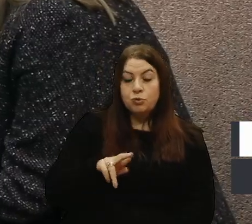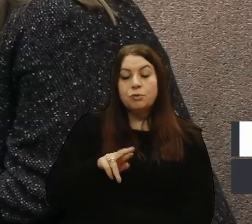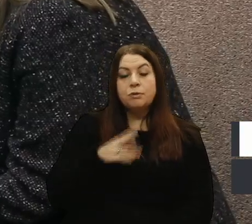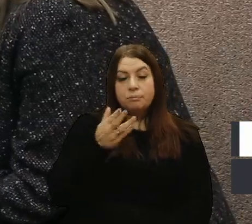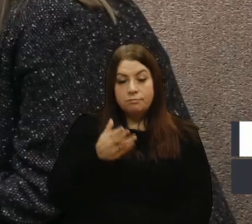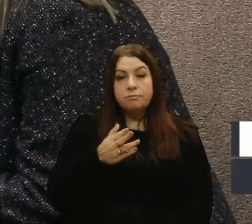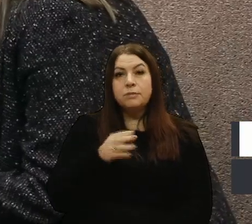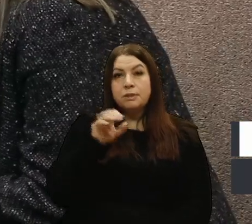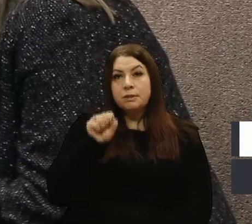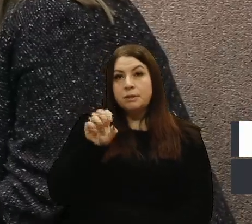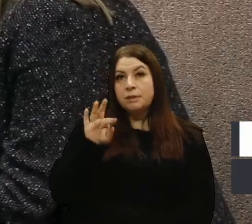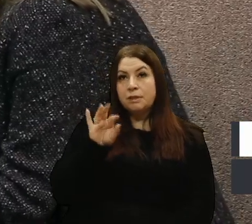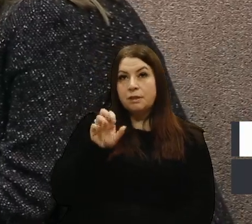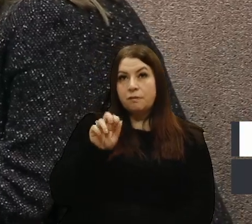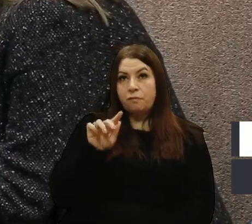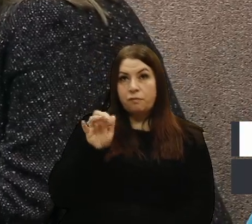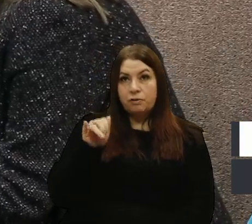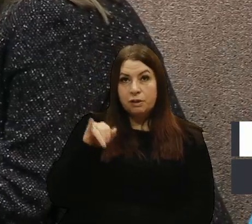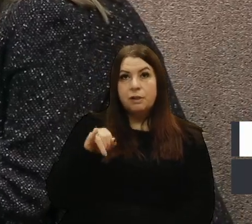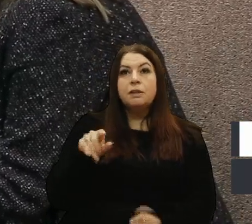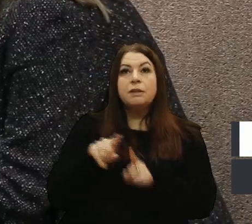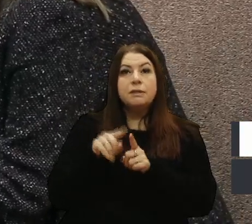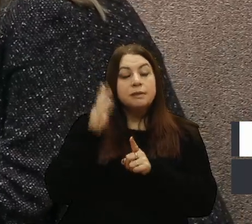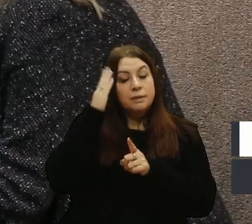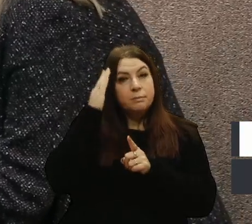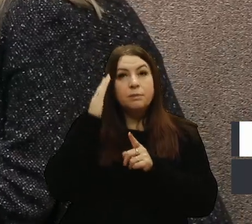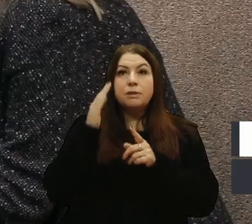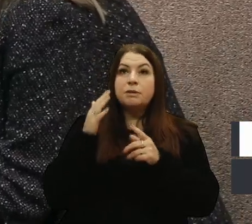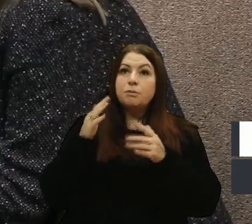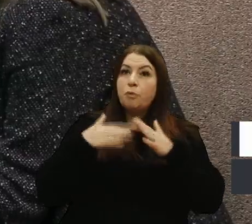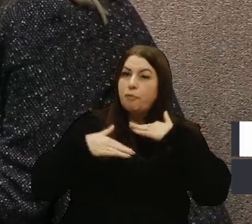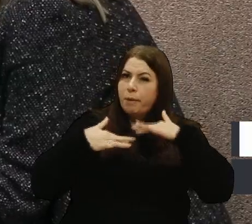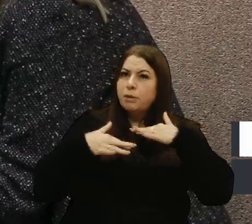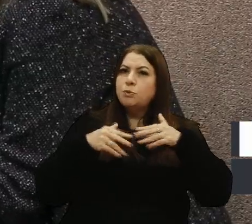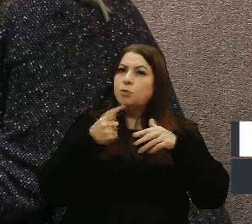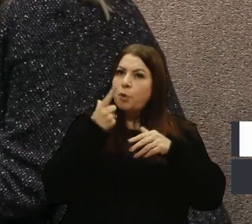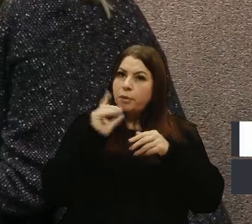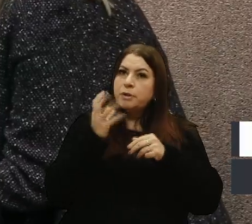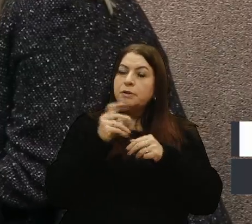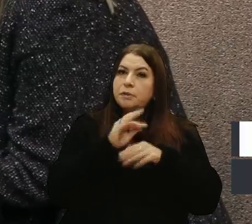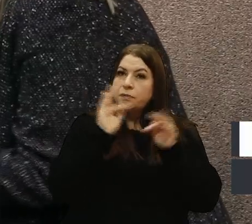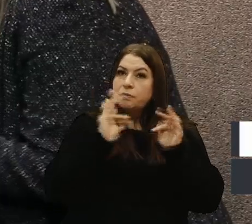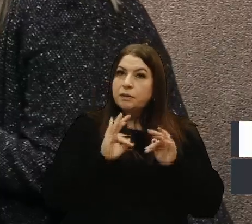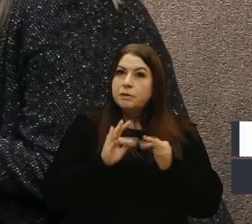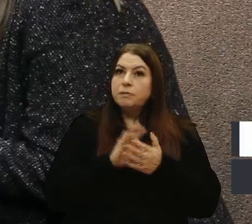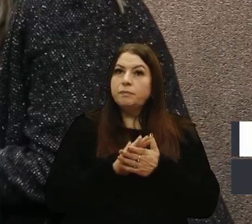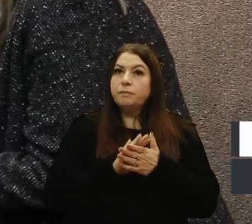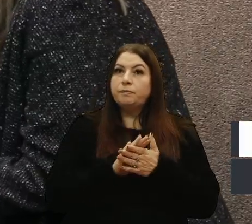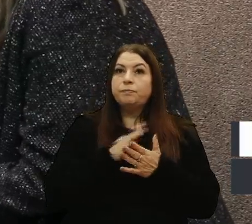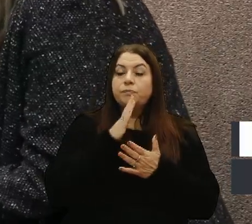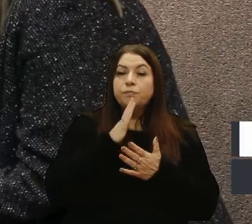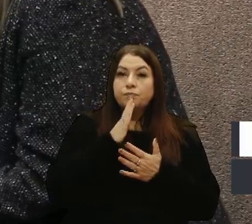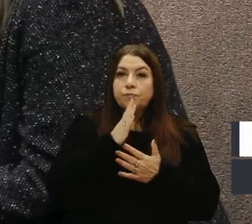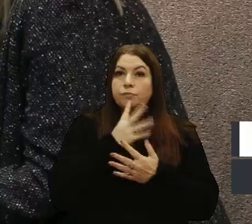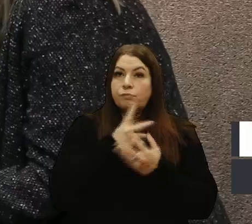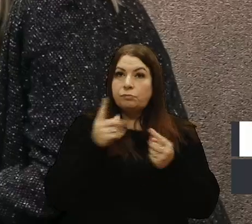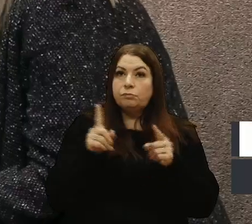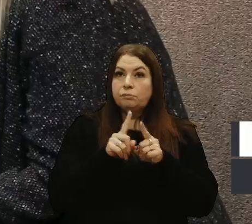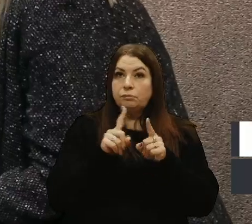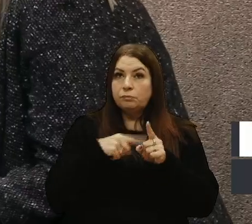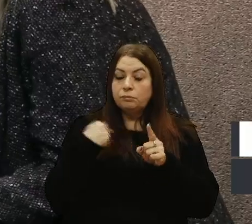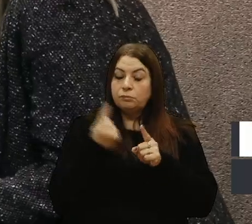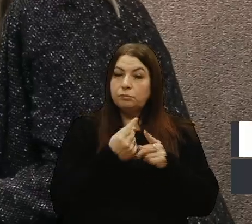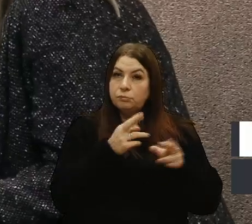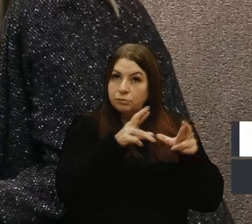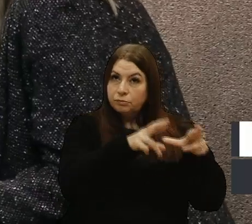enfim. Parabéns a todos, né? A gente sabe desses movimentos que acontecem e ficamos muito felizes quando são pessoas que conhecem muito também da nossa